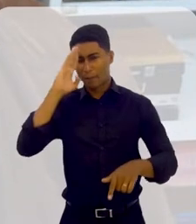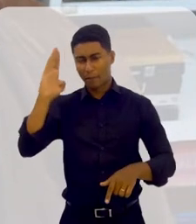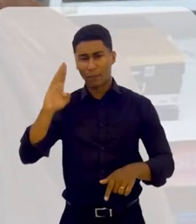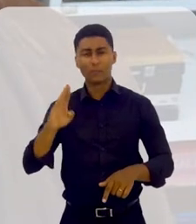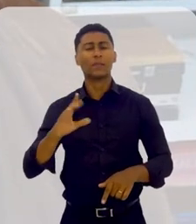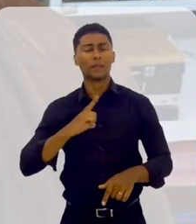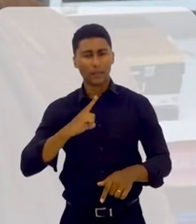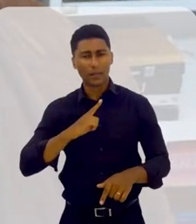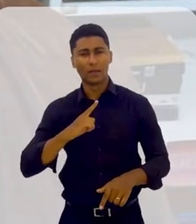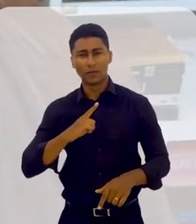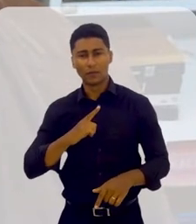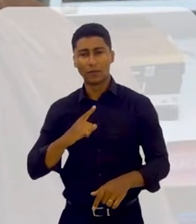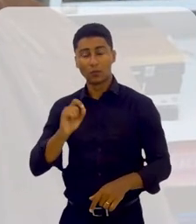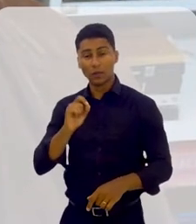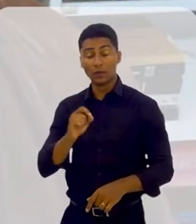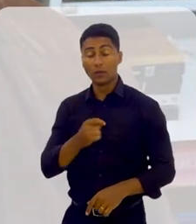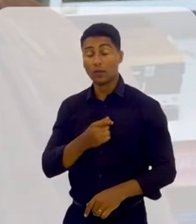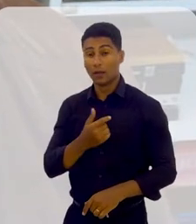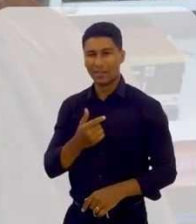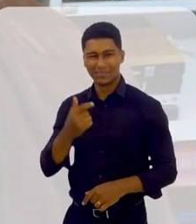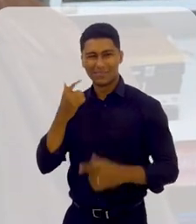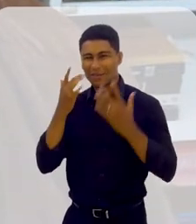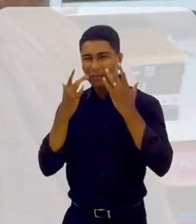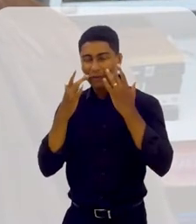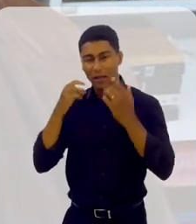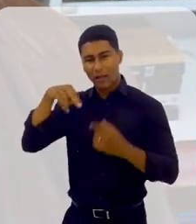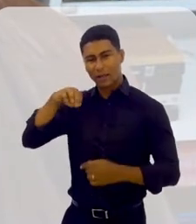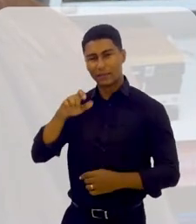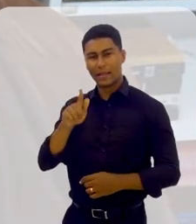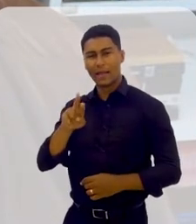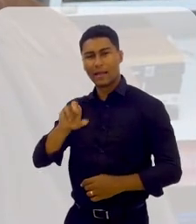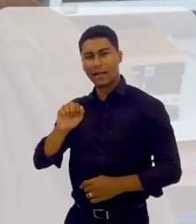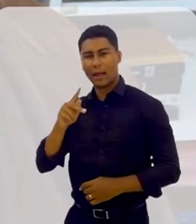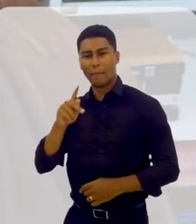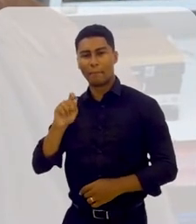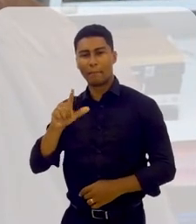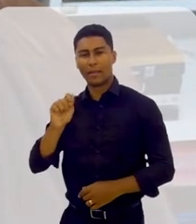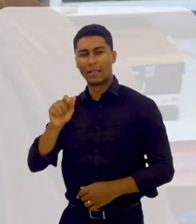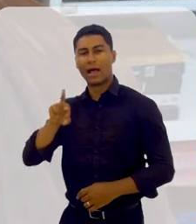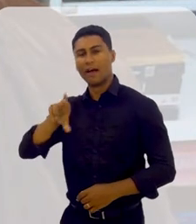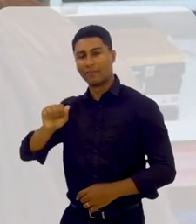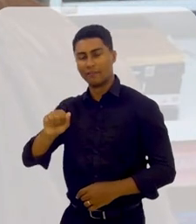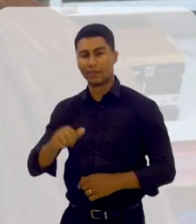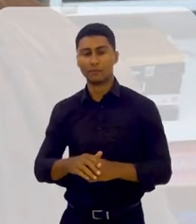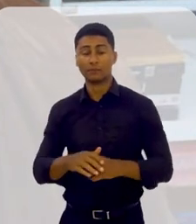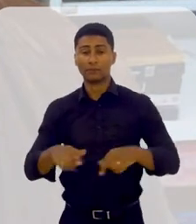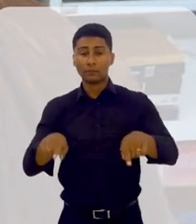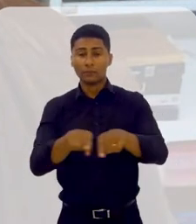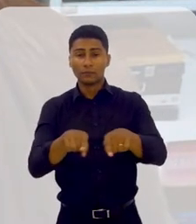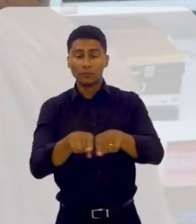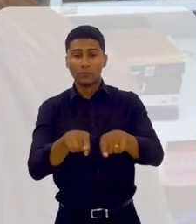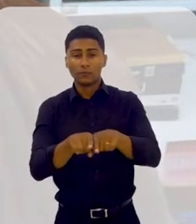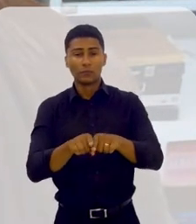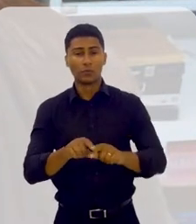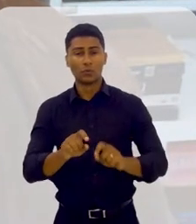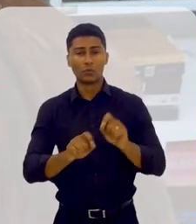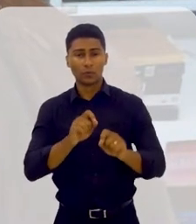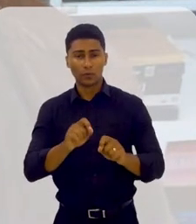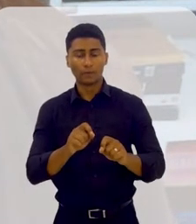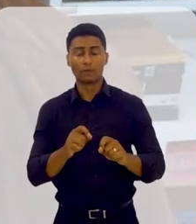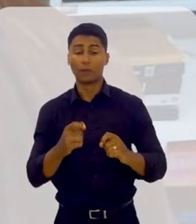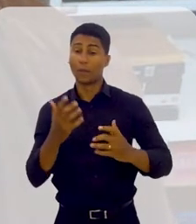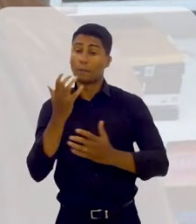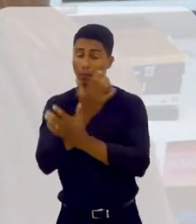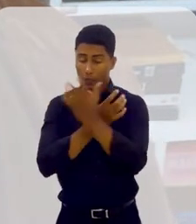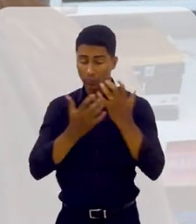como Oboró, Masculinidades Negras, Negra Palavra, Solano Trindade, O Encontro, Martin Luther King e Malcolm X,